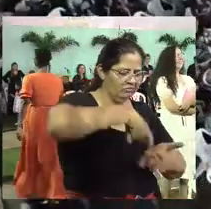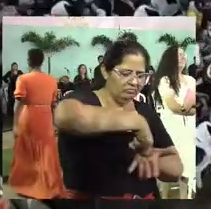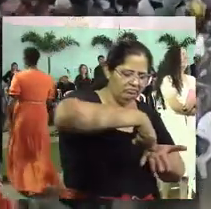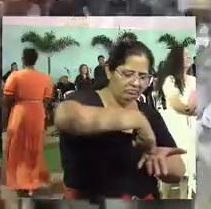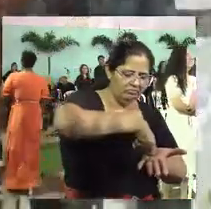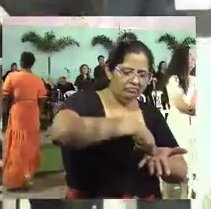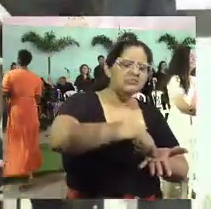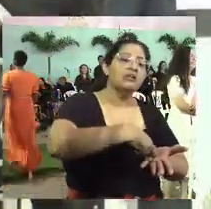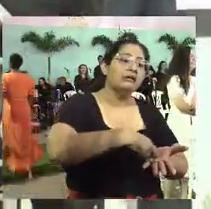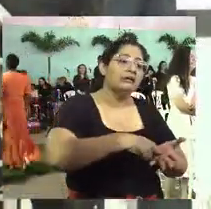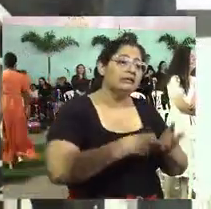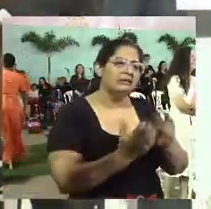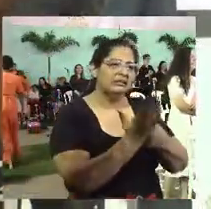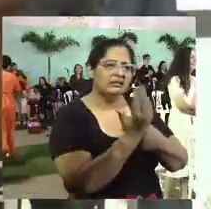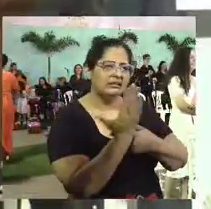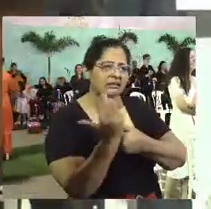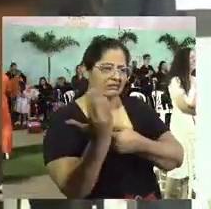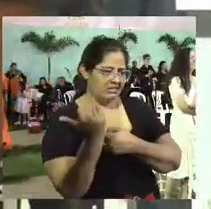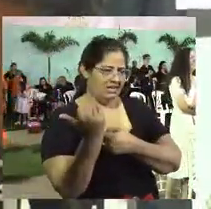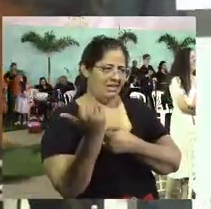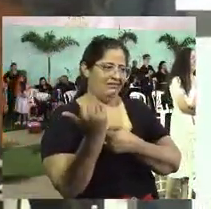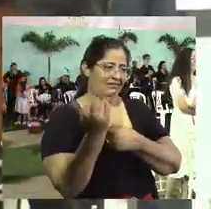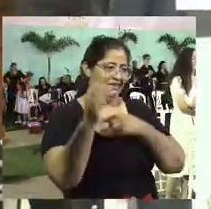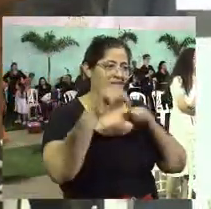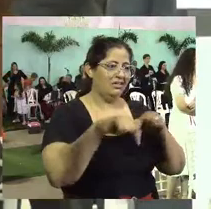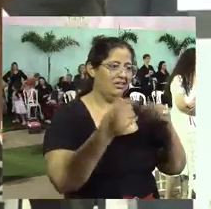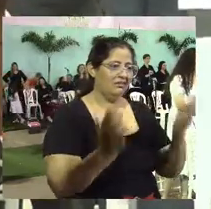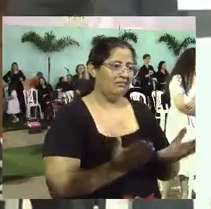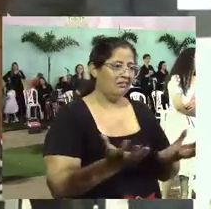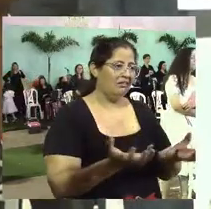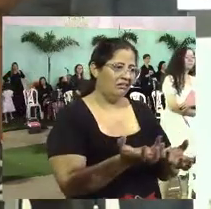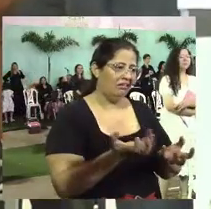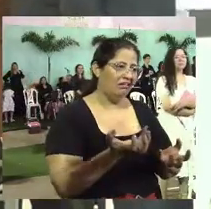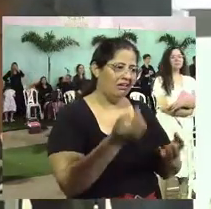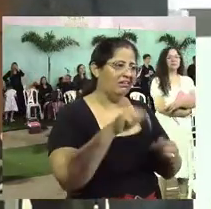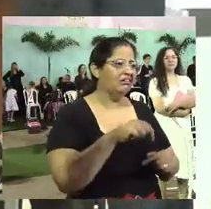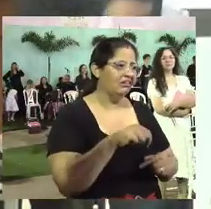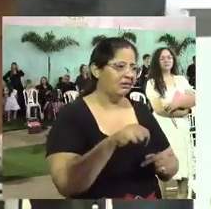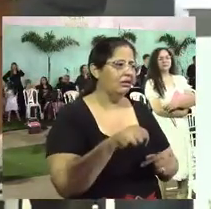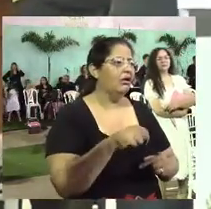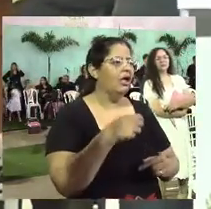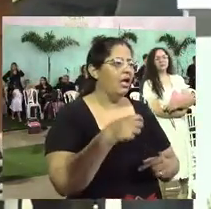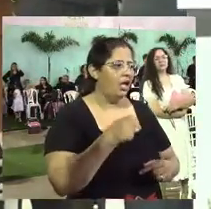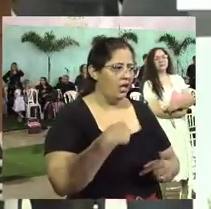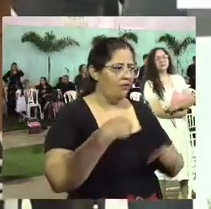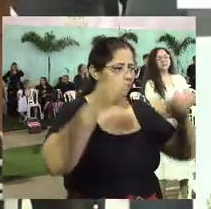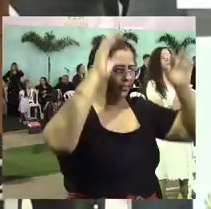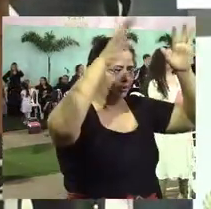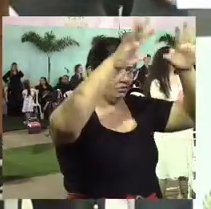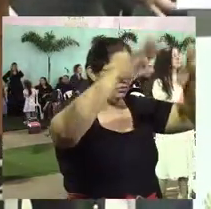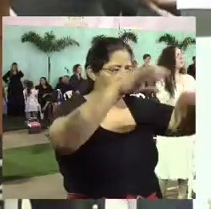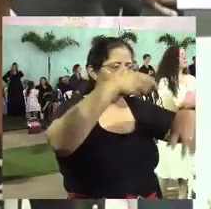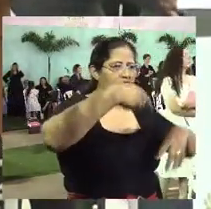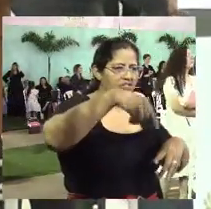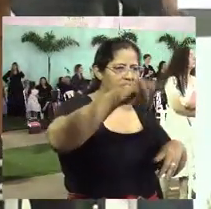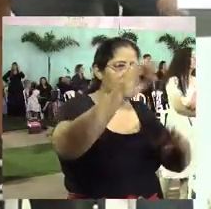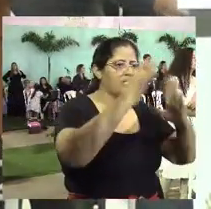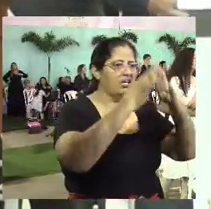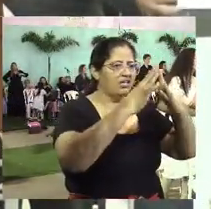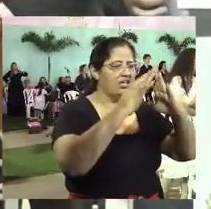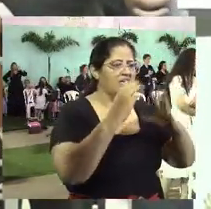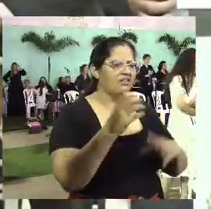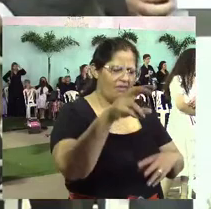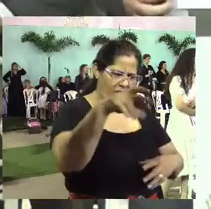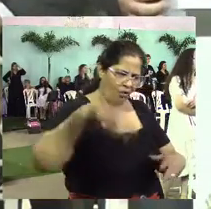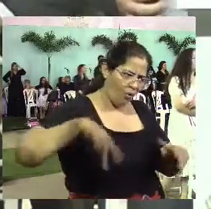internet se puder se pro lado digital por pra cá já estaria aqui mas eu vou abençoar você em casa corre para cá corre para